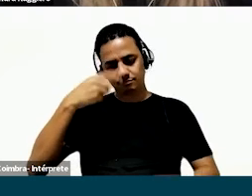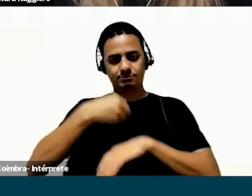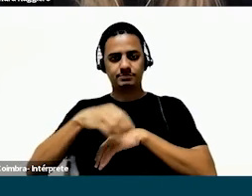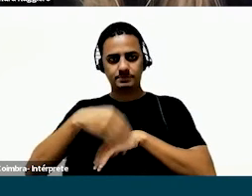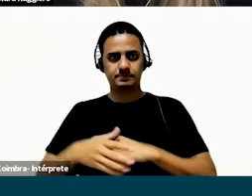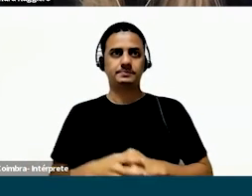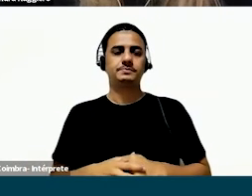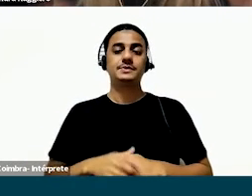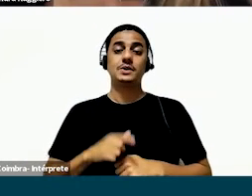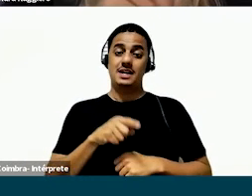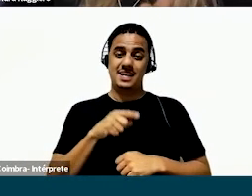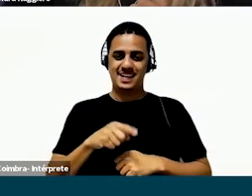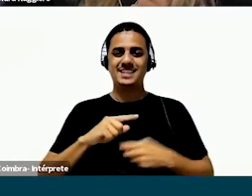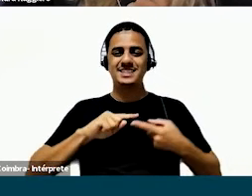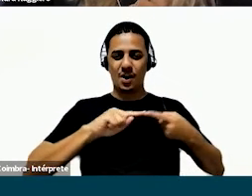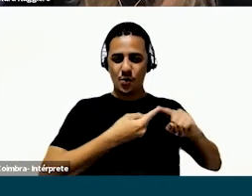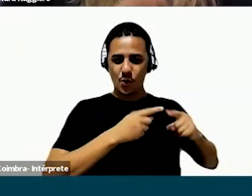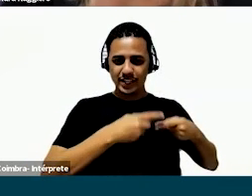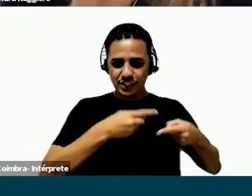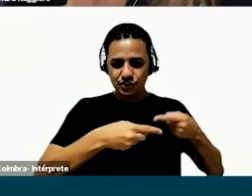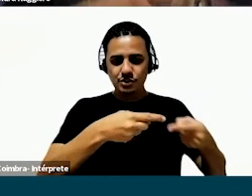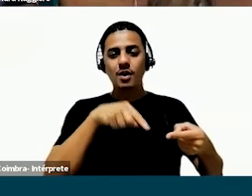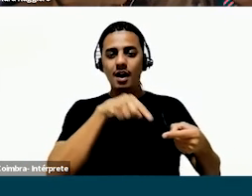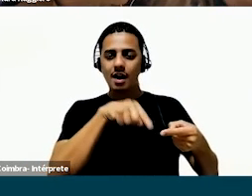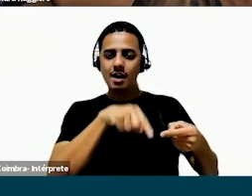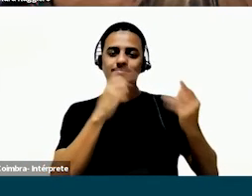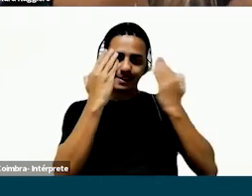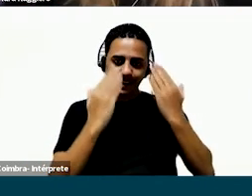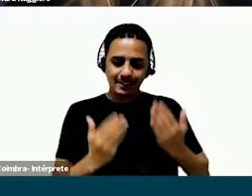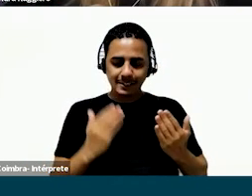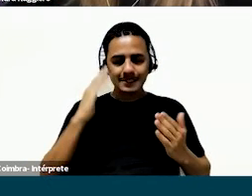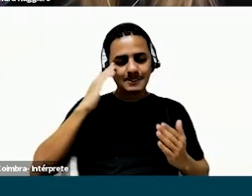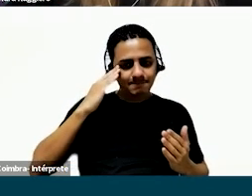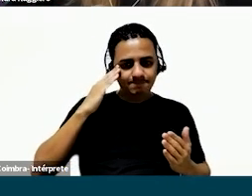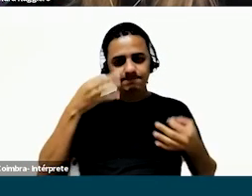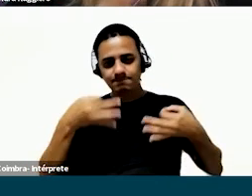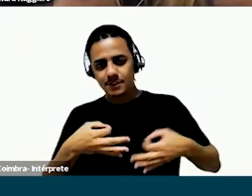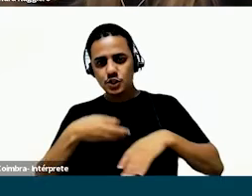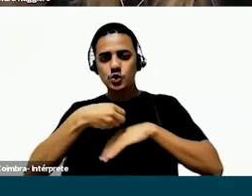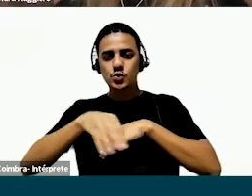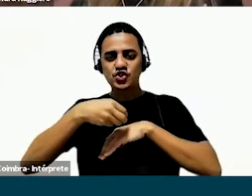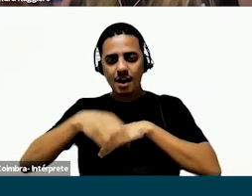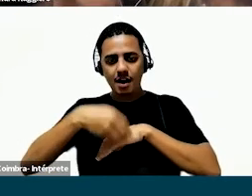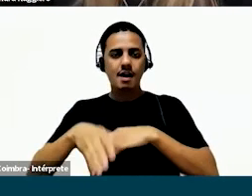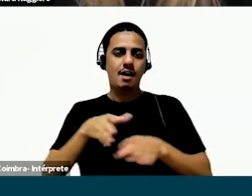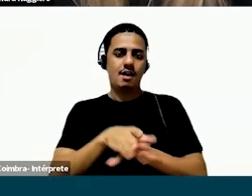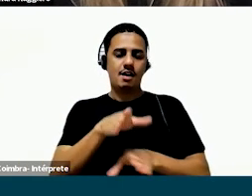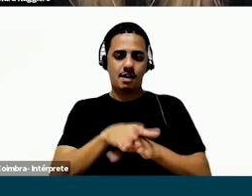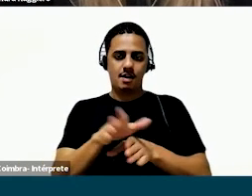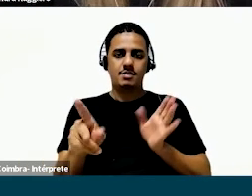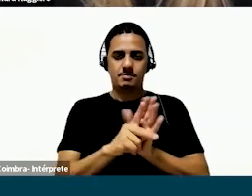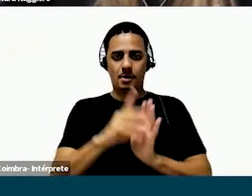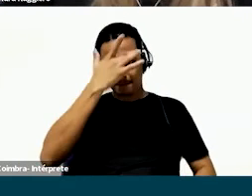insights e tomam a decisão. Aqui em algoritmos, então, o próprio algoritmo analisa e interpreta e sugere